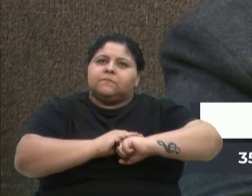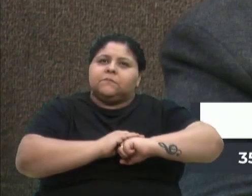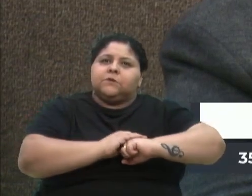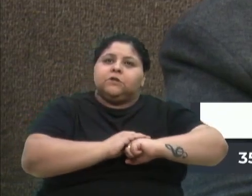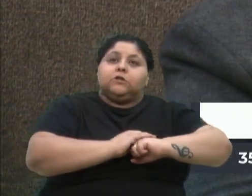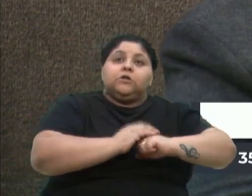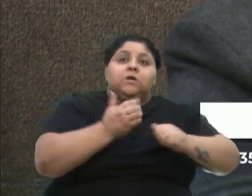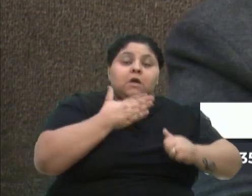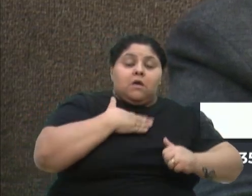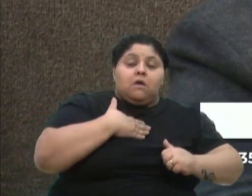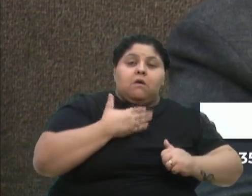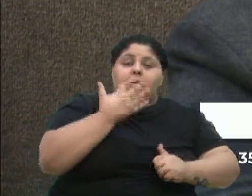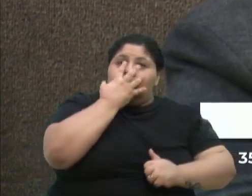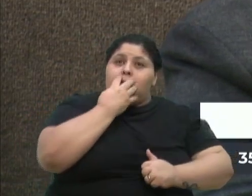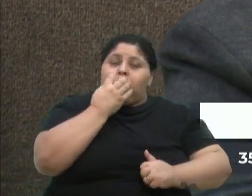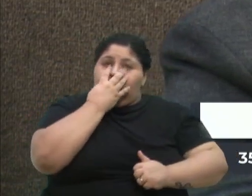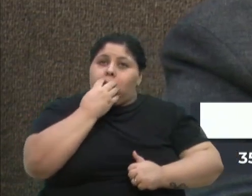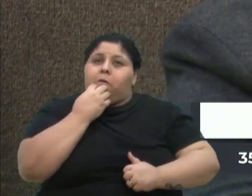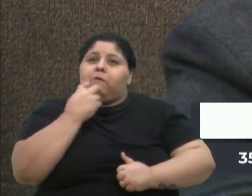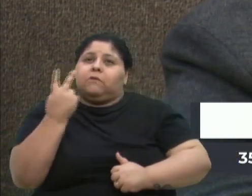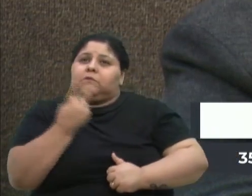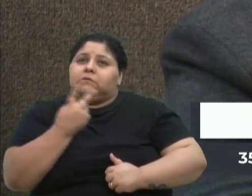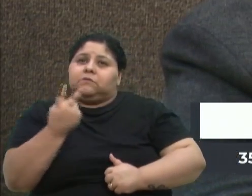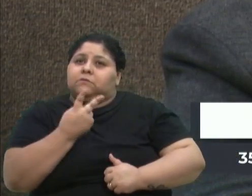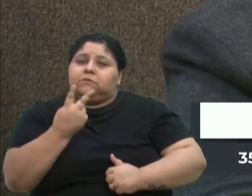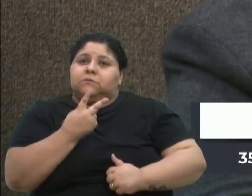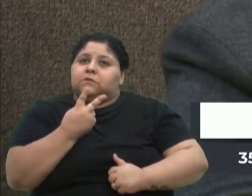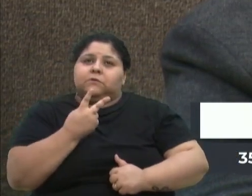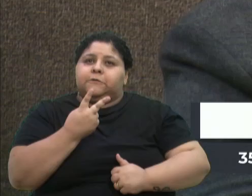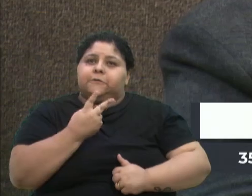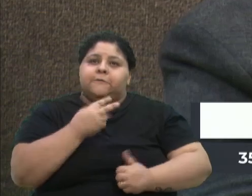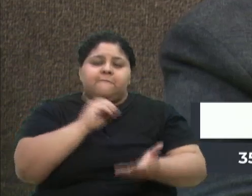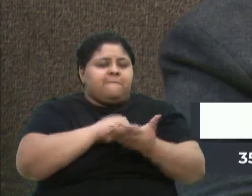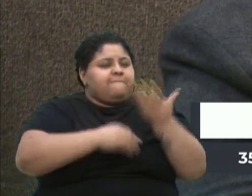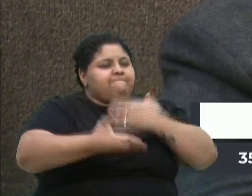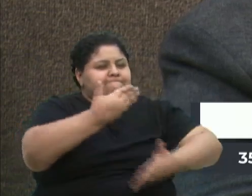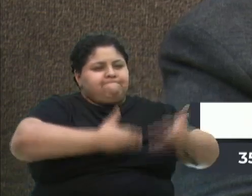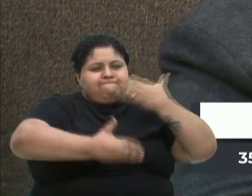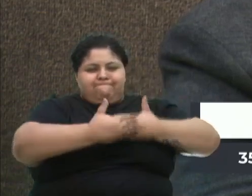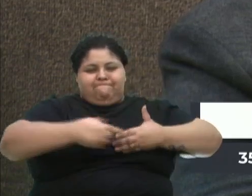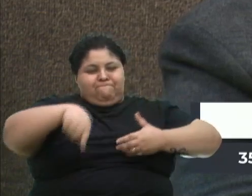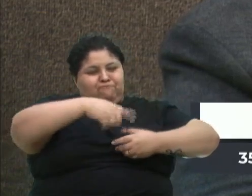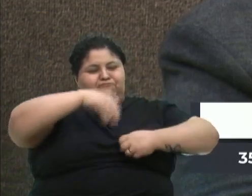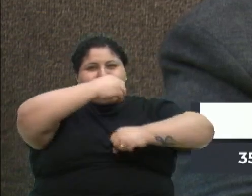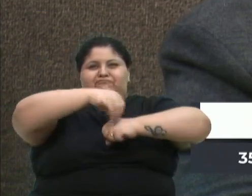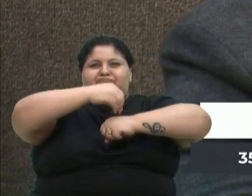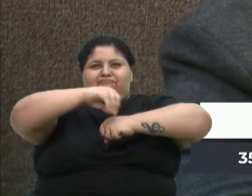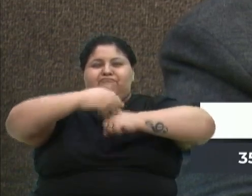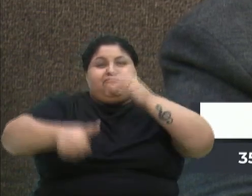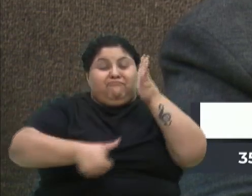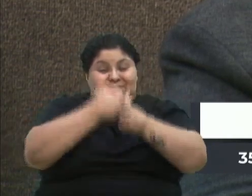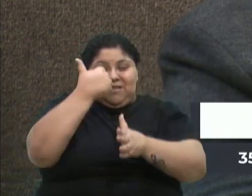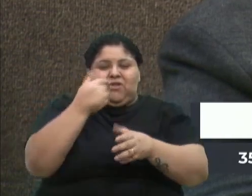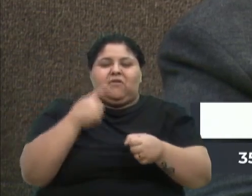Camires, tanto ele quanto eu não estamos sendo atendidos nas nossas indicações, que é para melhorar a cidade. Para melhorar a